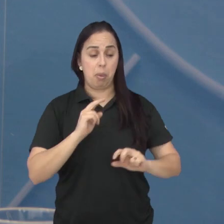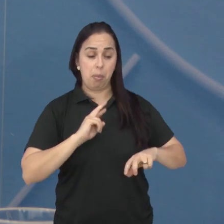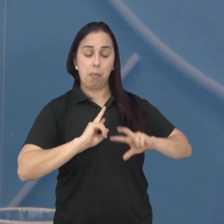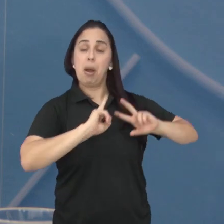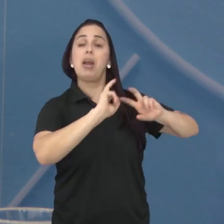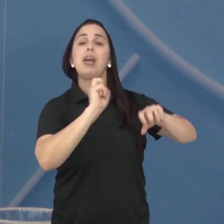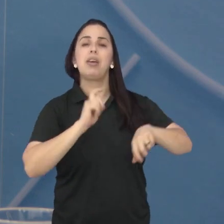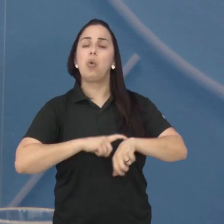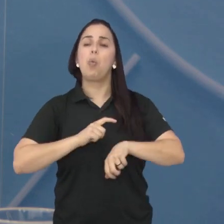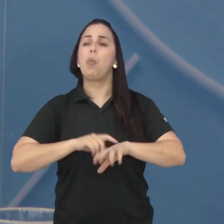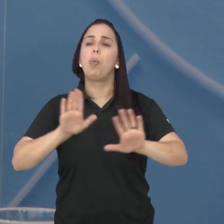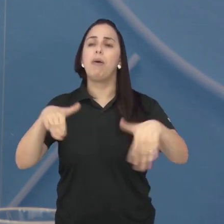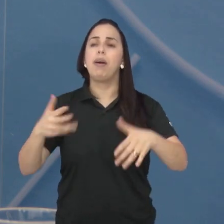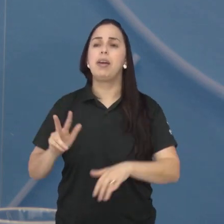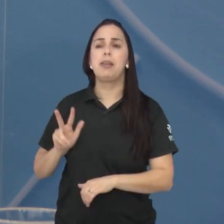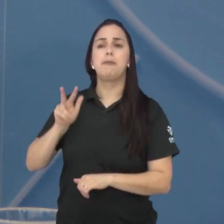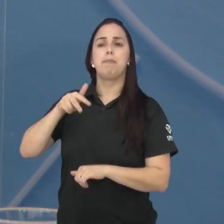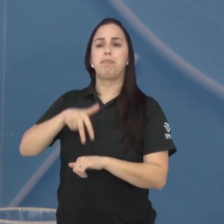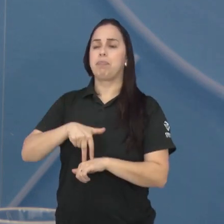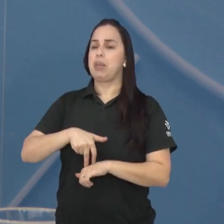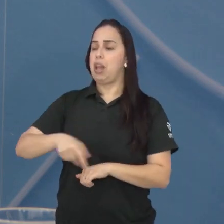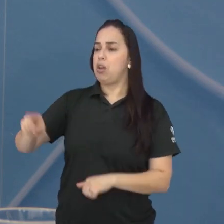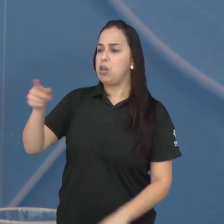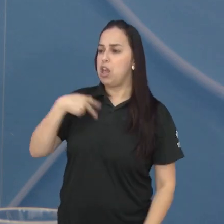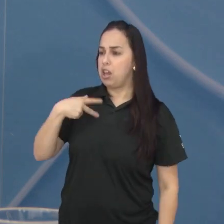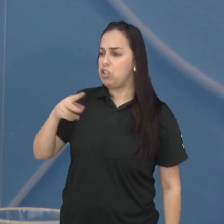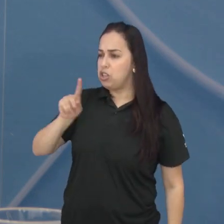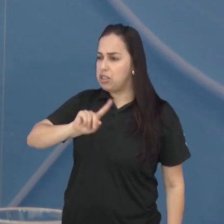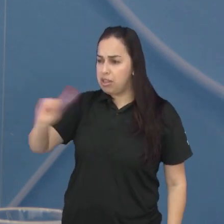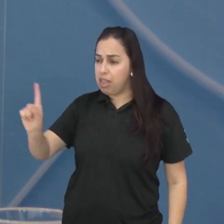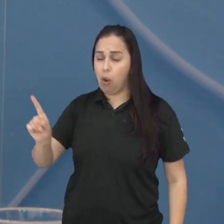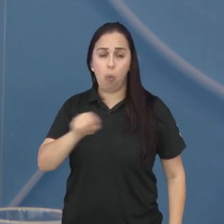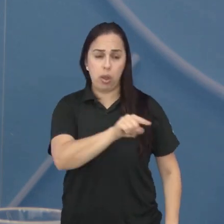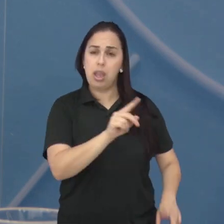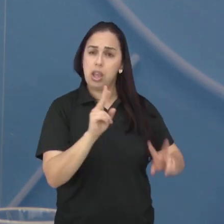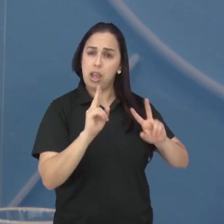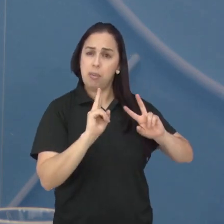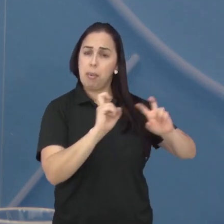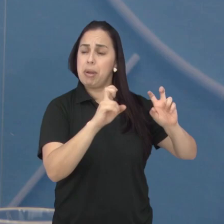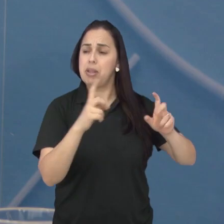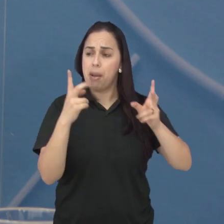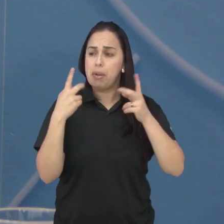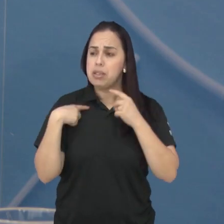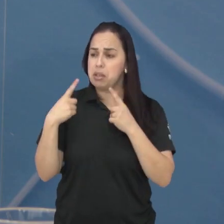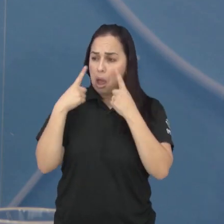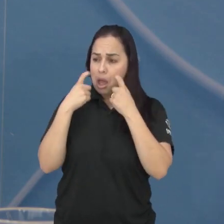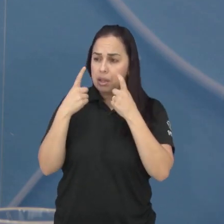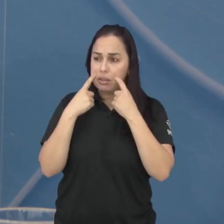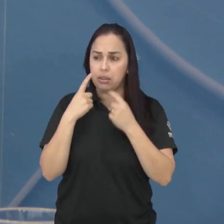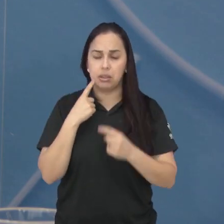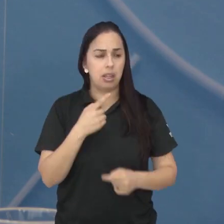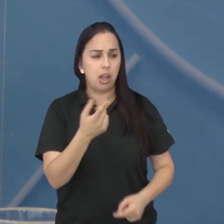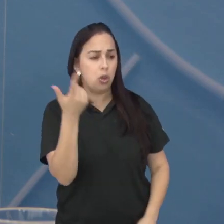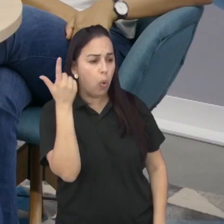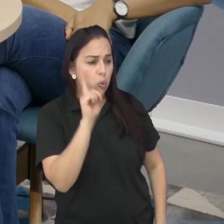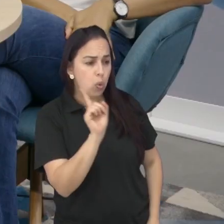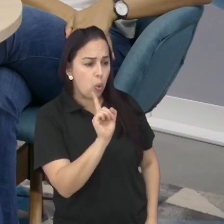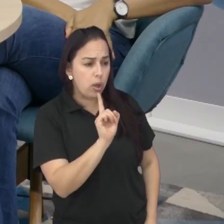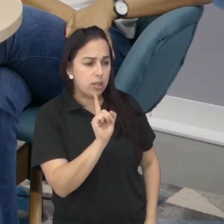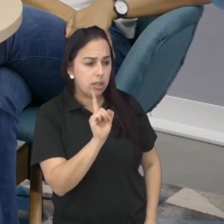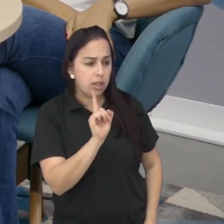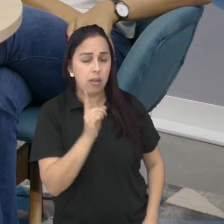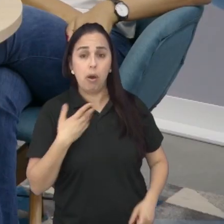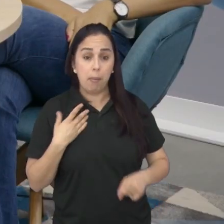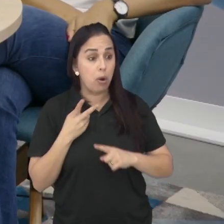empoderada, né? Em que momentos ela viu eu dizendo não e chorando também. E falando para ela, mamãe não está dando conta, eu